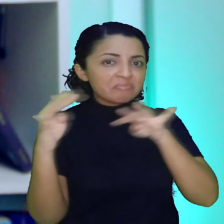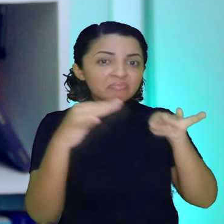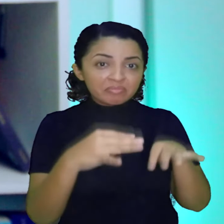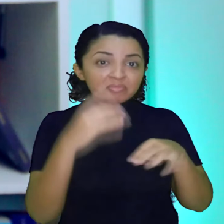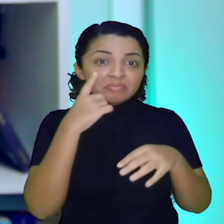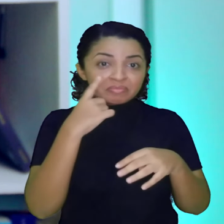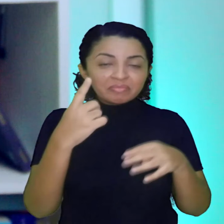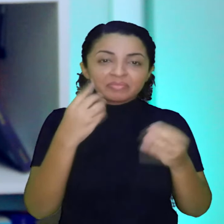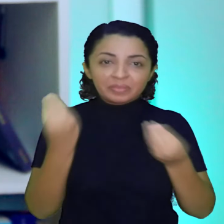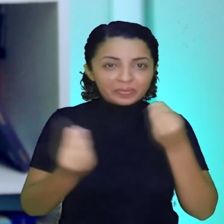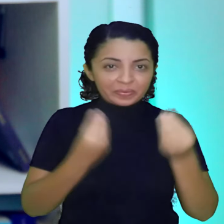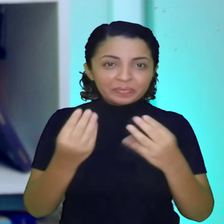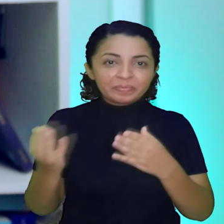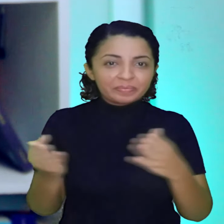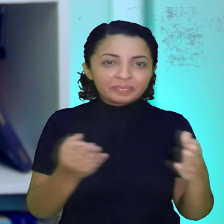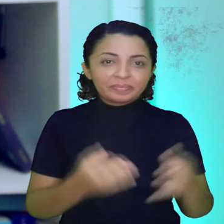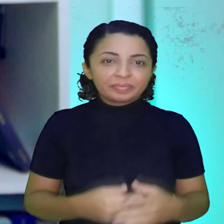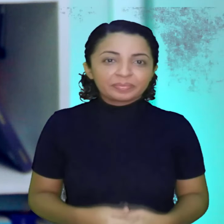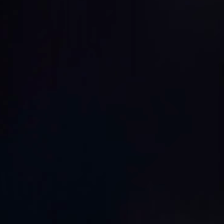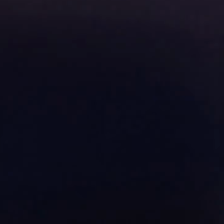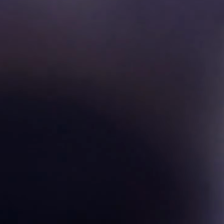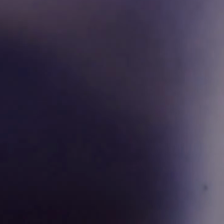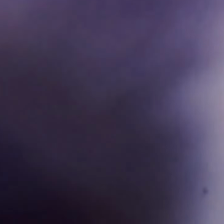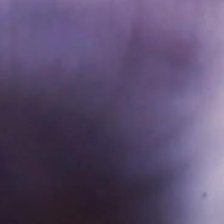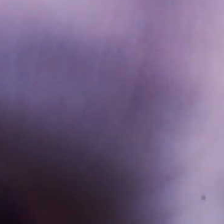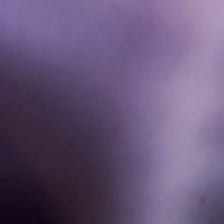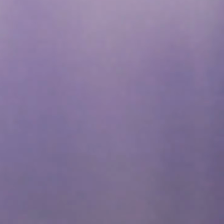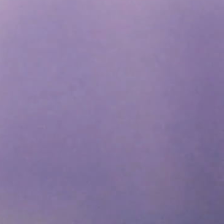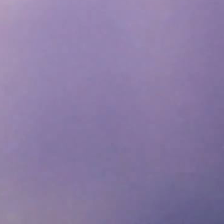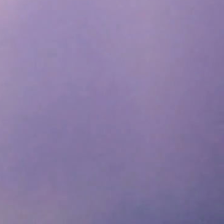semanas. Vamos conferir isso logo depois da vinheta. Se liga aí.